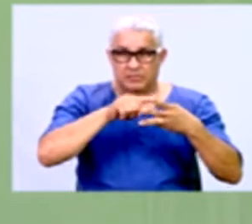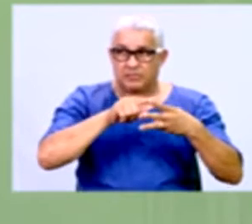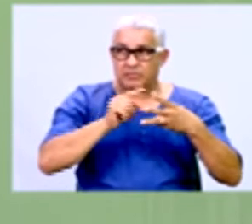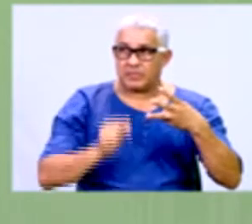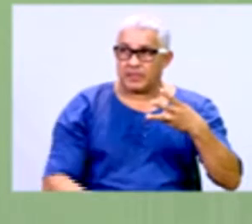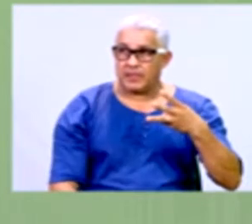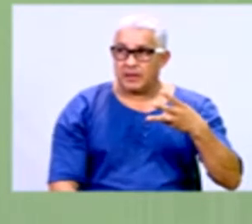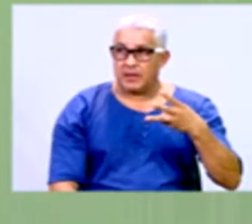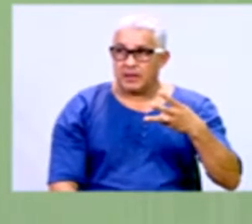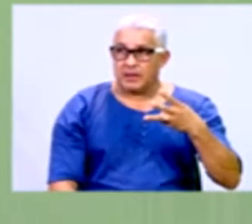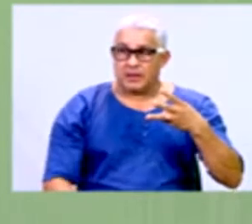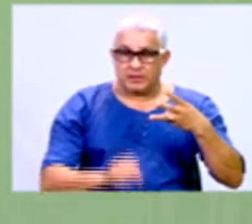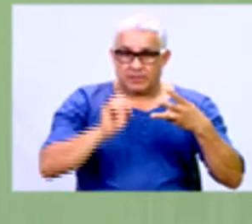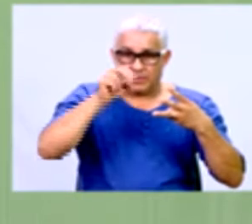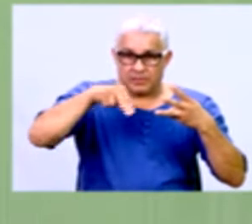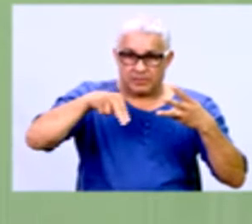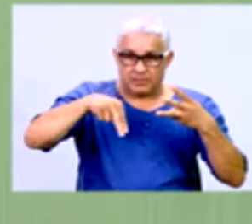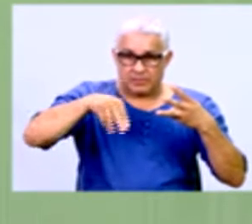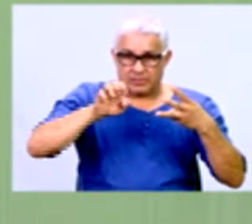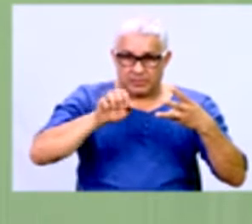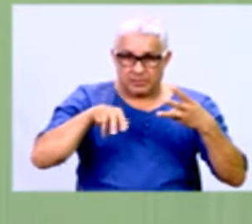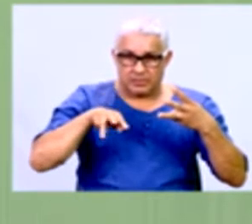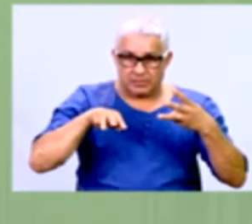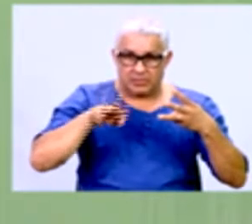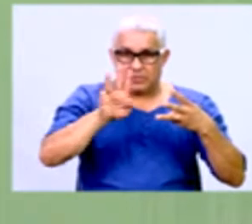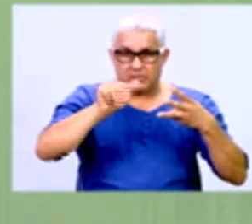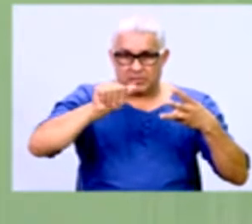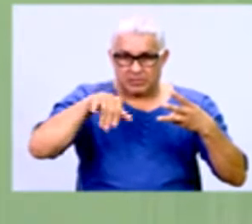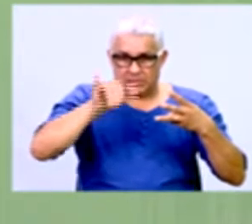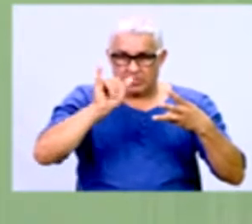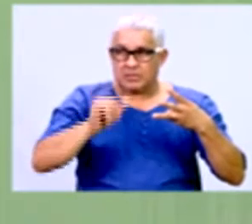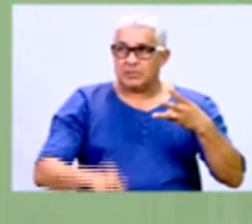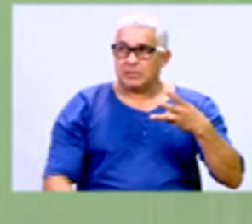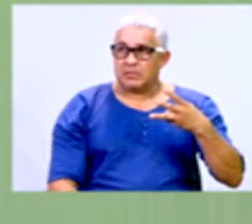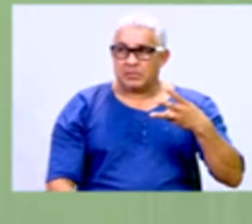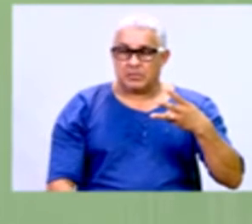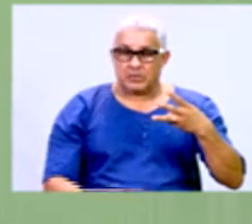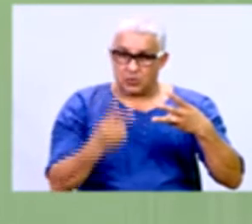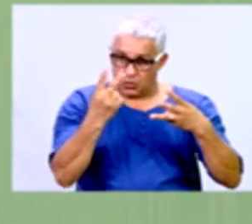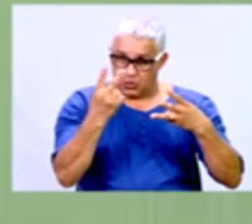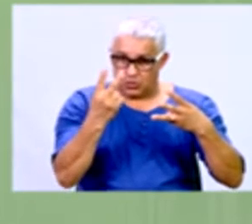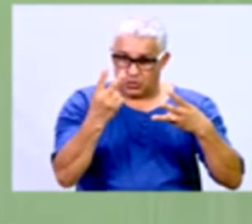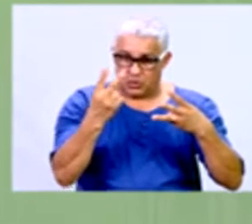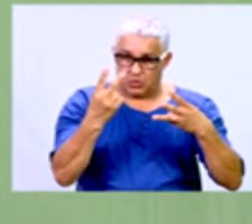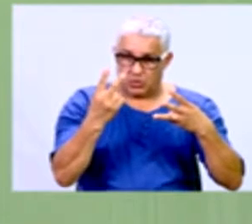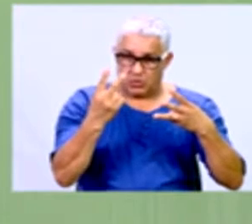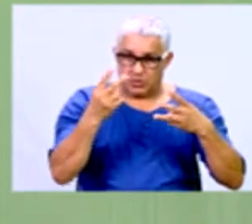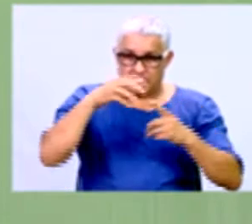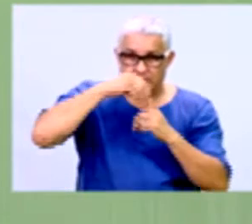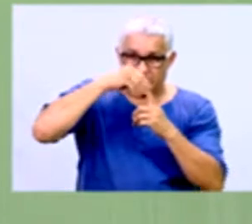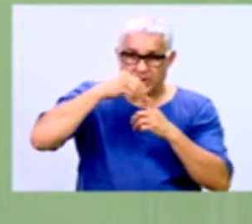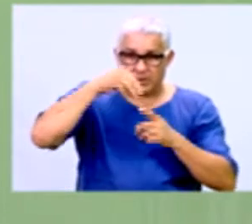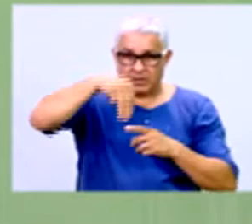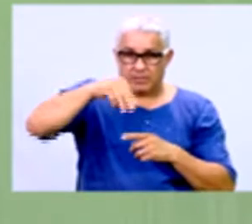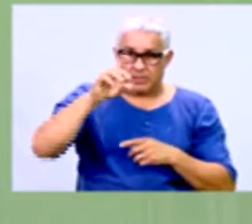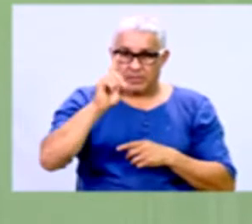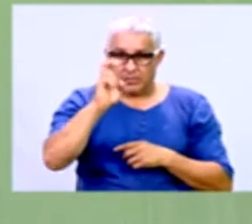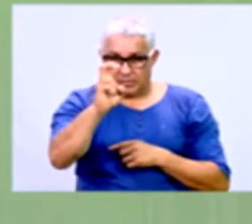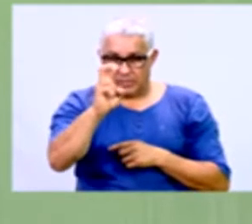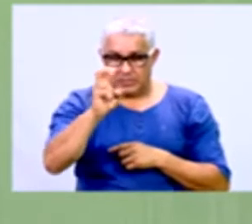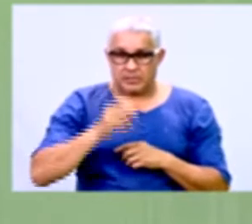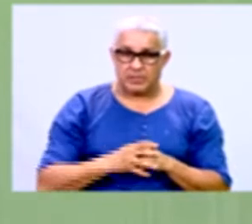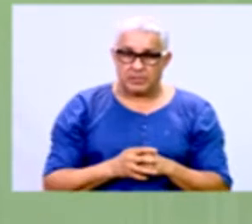eles? O One-Way, certo? Aí nós vimos 2 modelos principais aqui, que era o